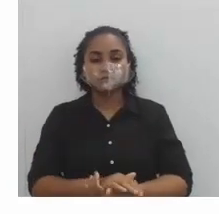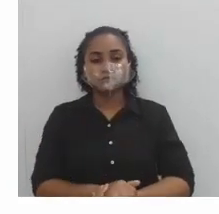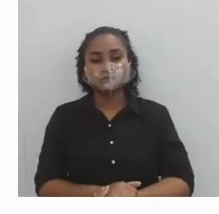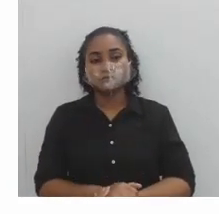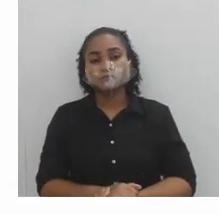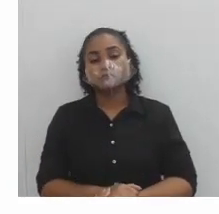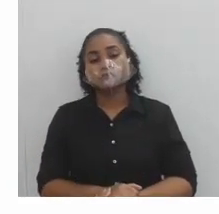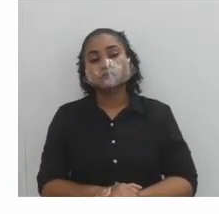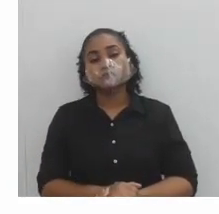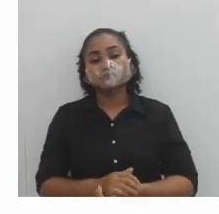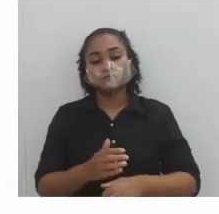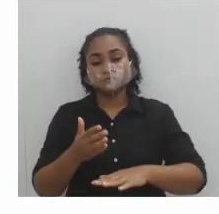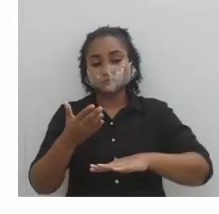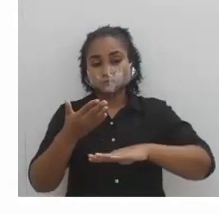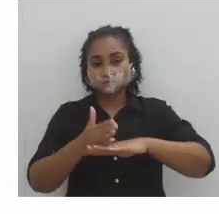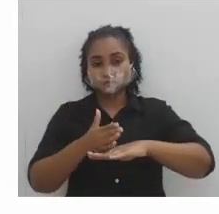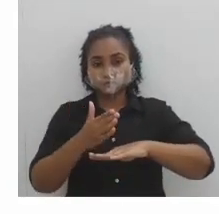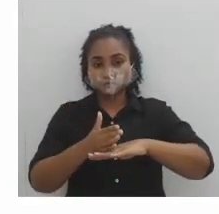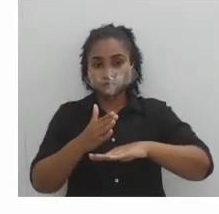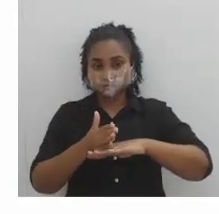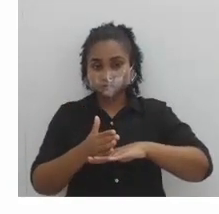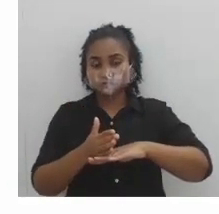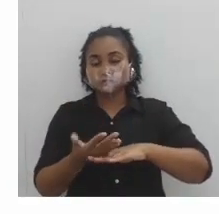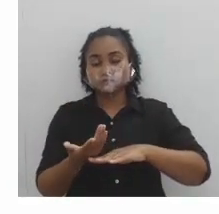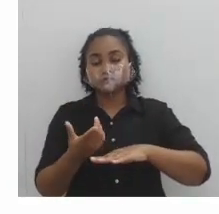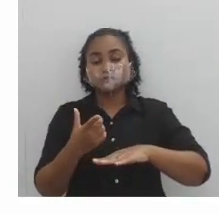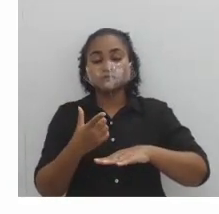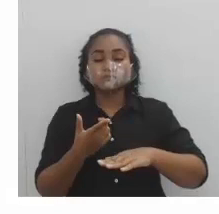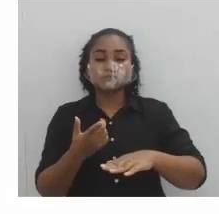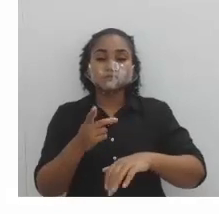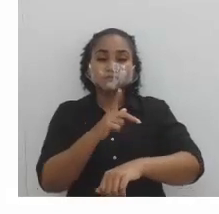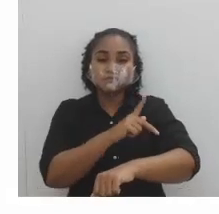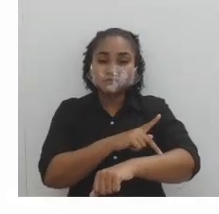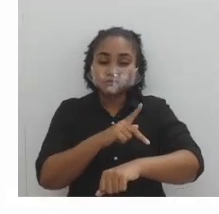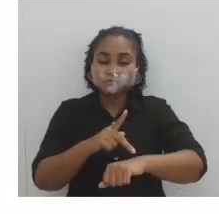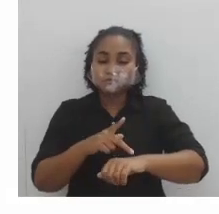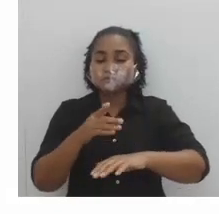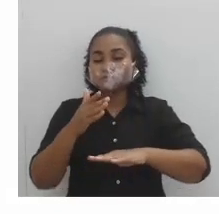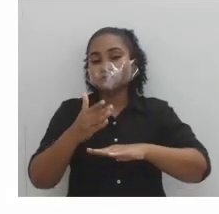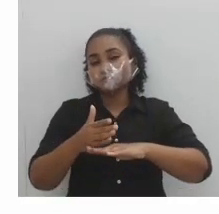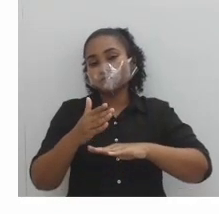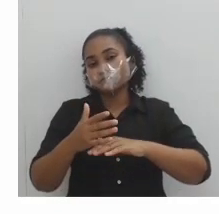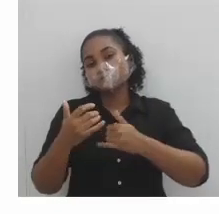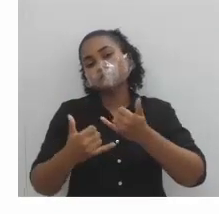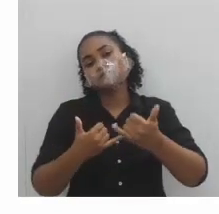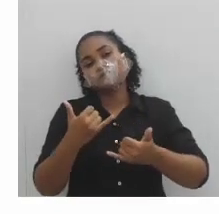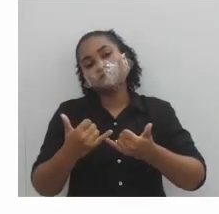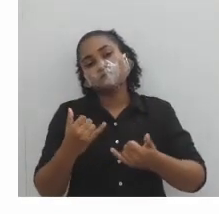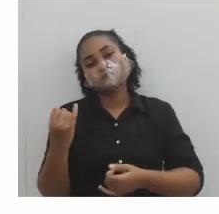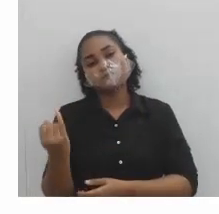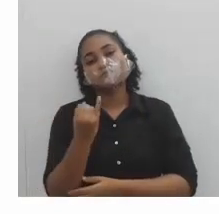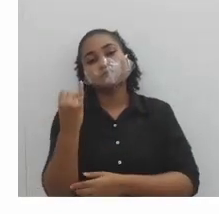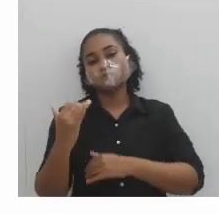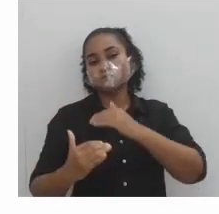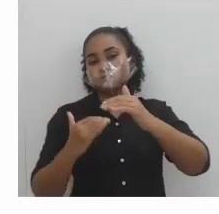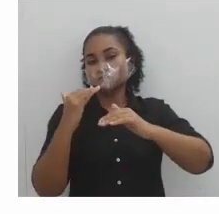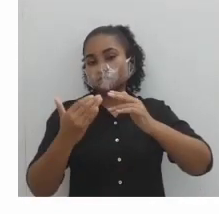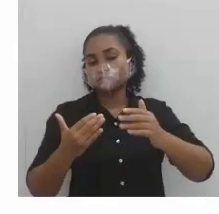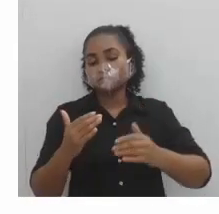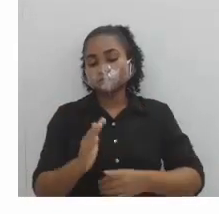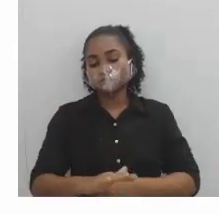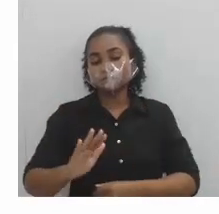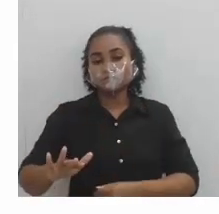Idade Moderna, a pedagogia moderna passou a considerar que brincar era importante para o desenvolvimento da